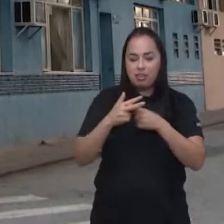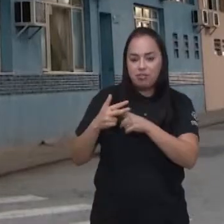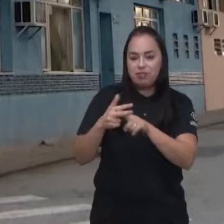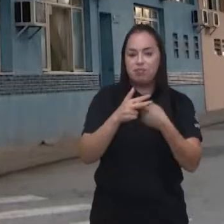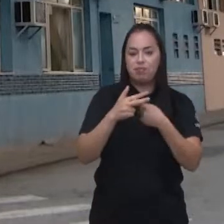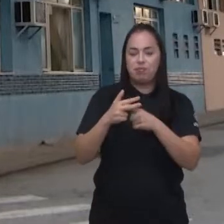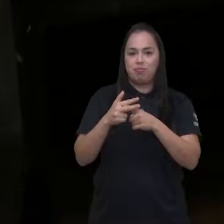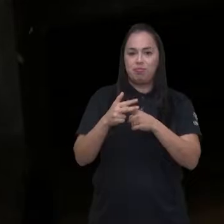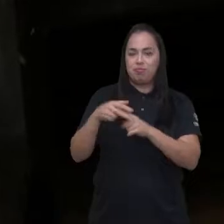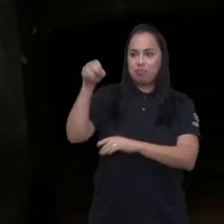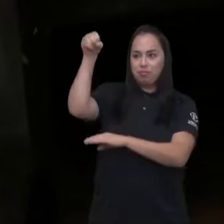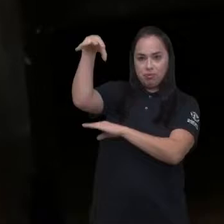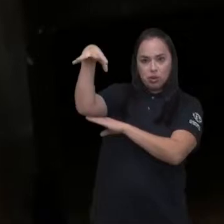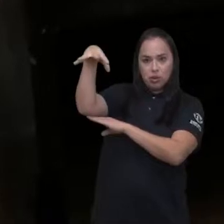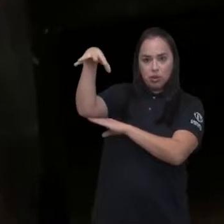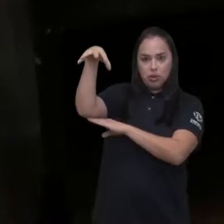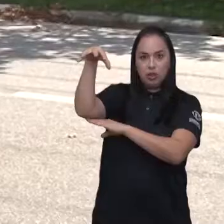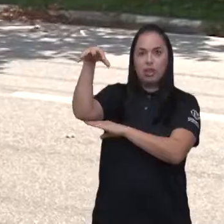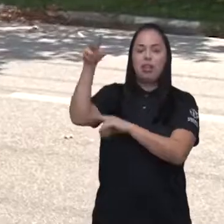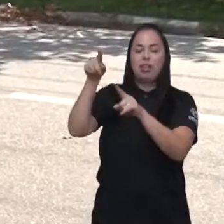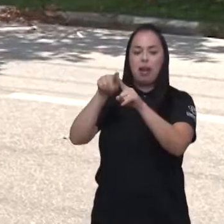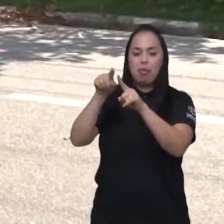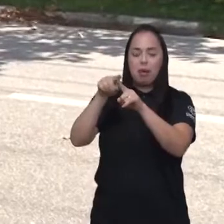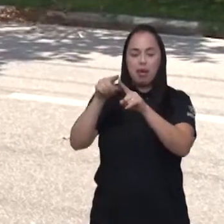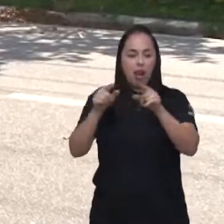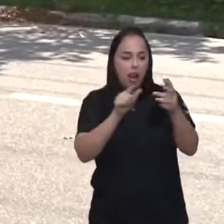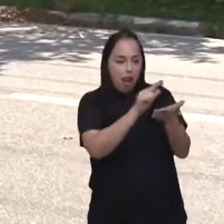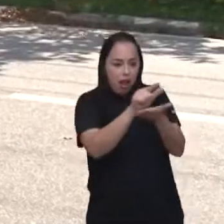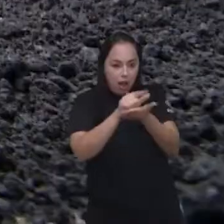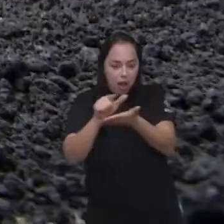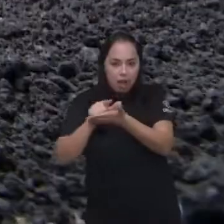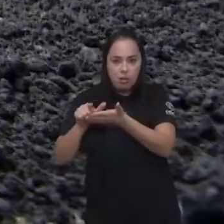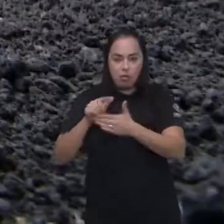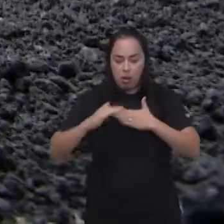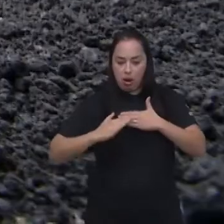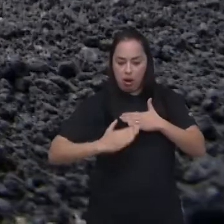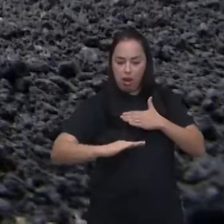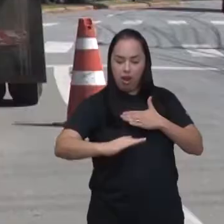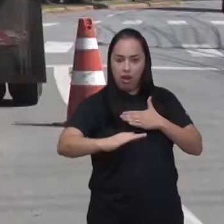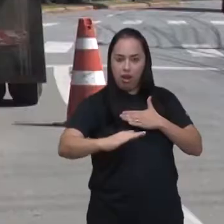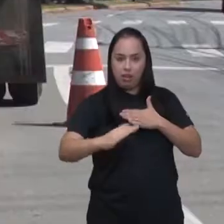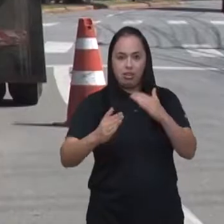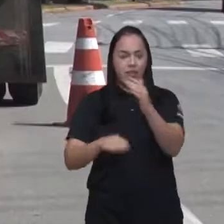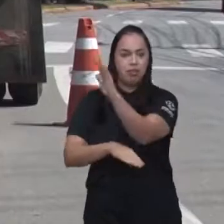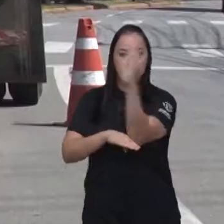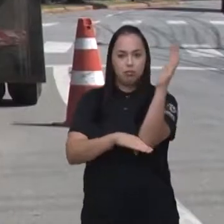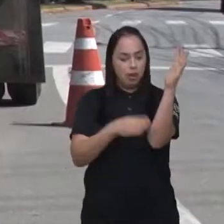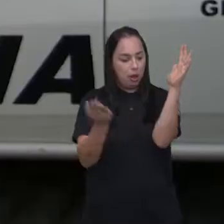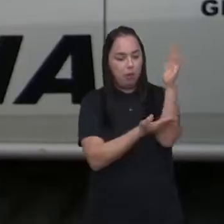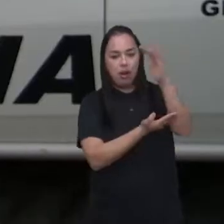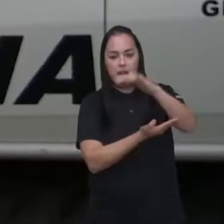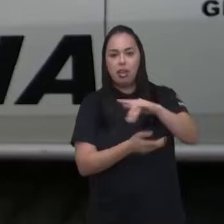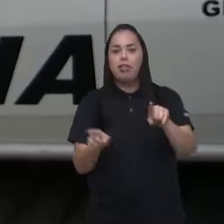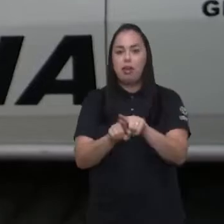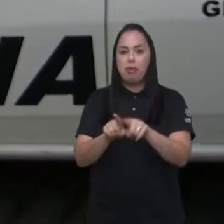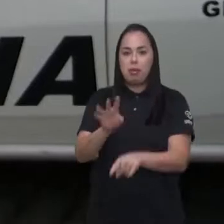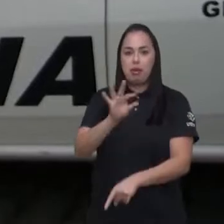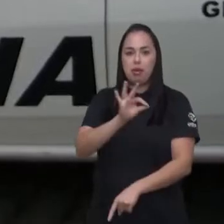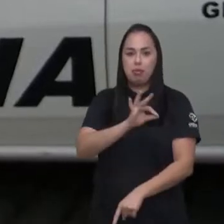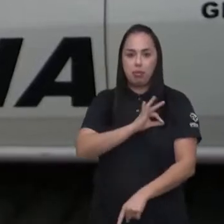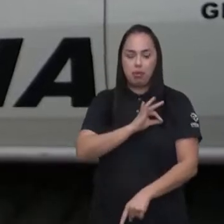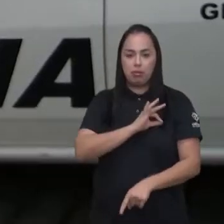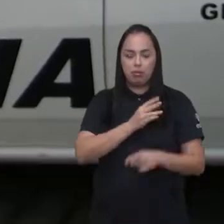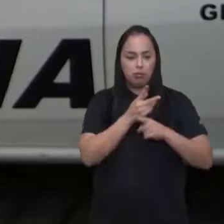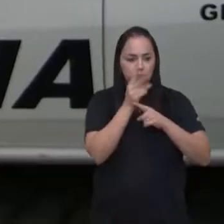pública para a cidade troca de lâmpada limpeza pública tapa-buraco poda de árvores além de